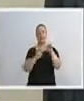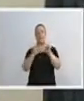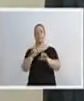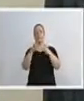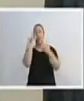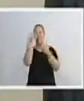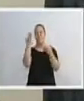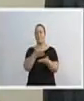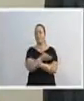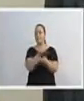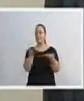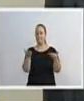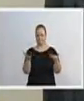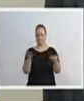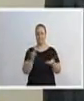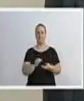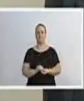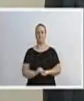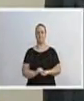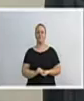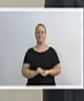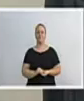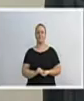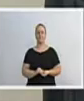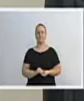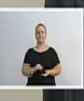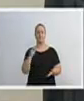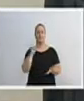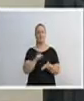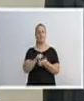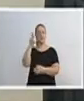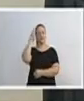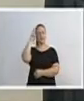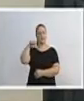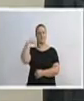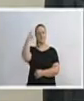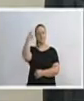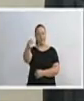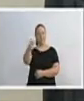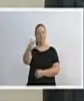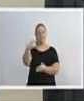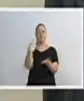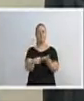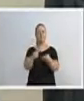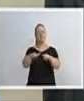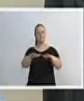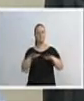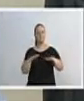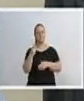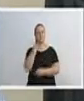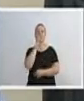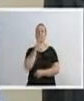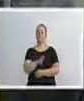vereadores. E até a próxima terça-feira com a nossa sessão ordinária, às 15